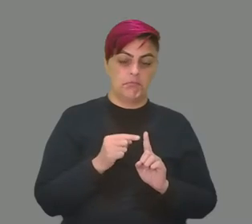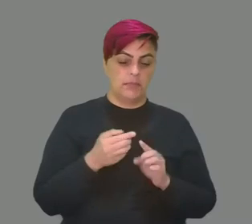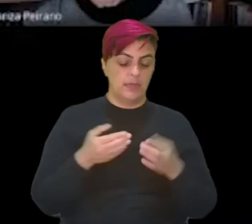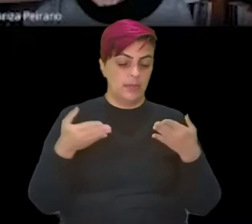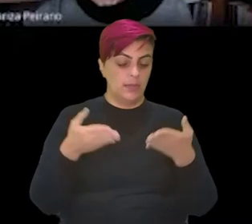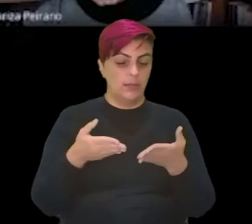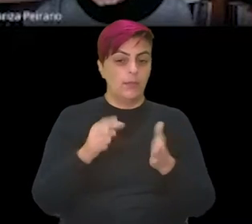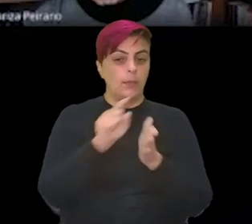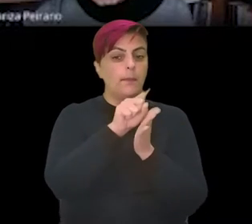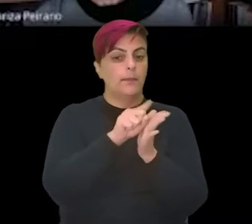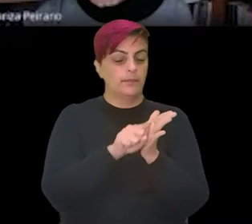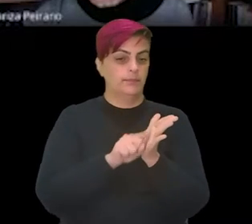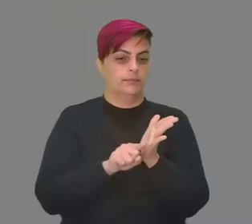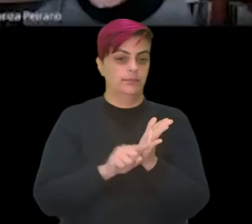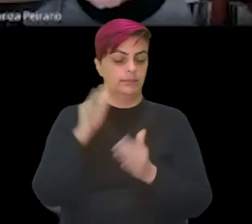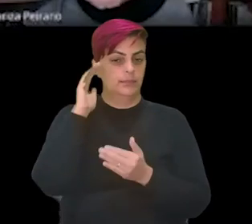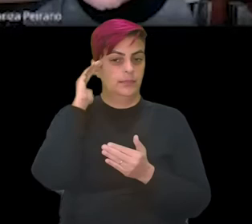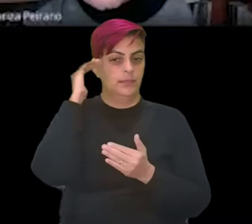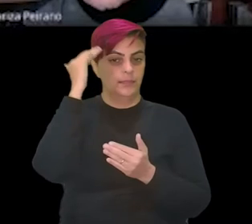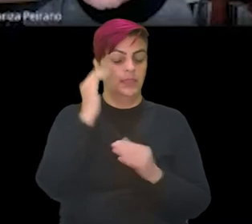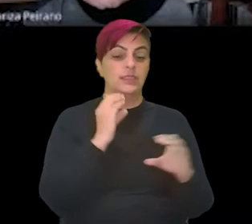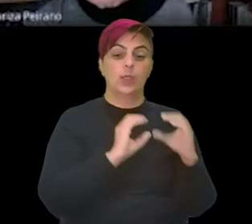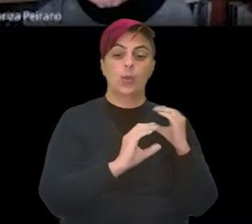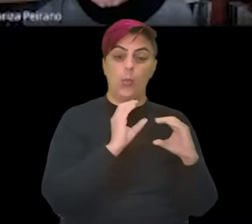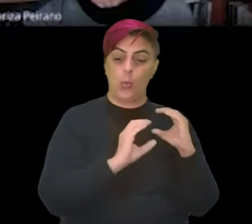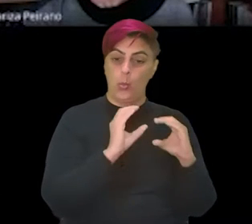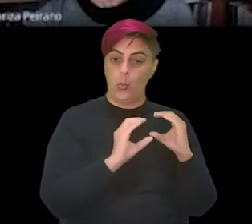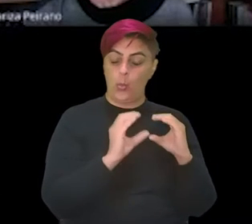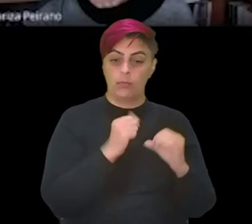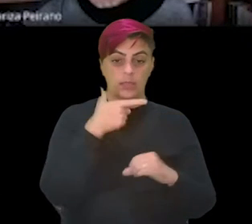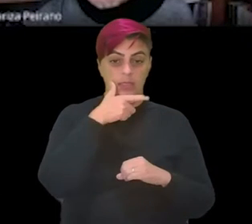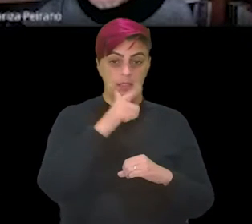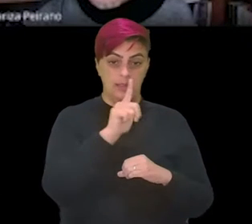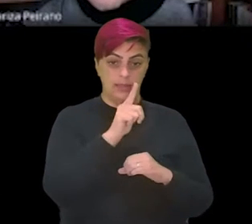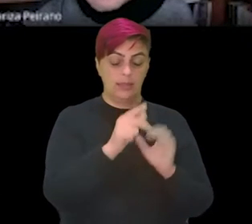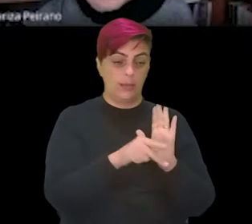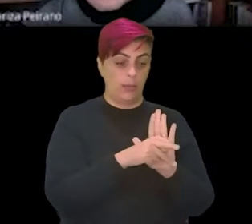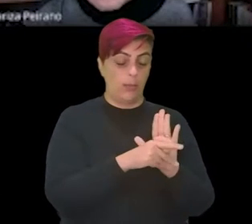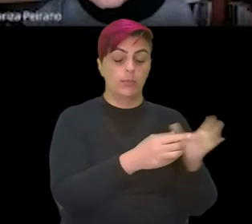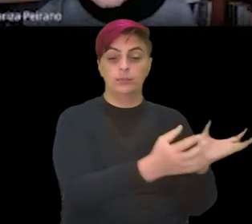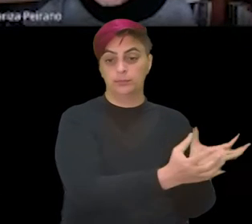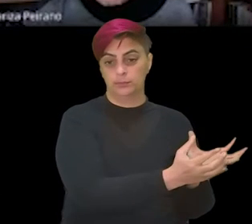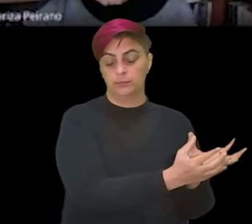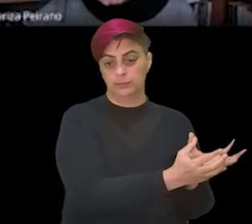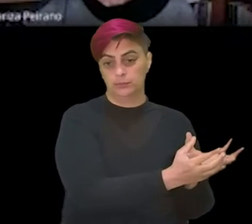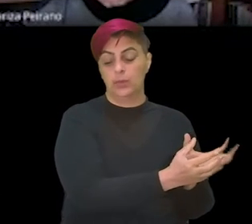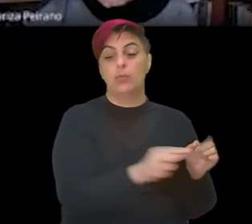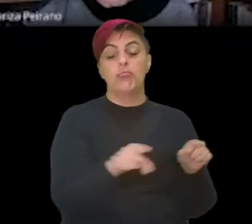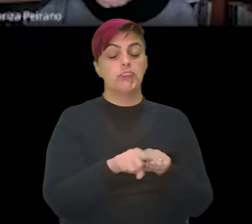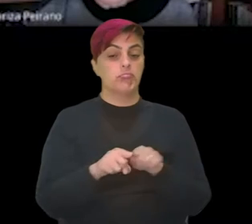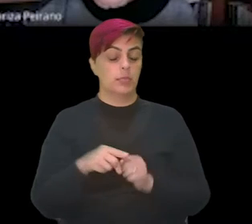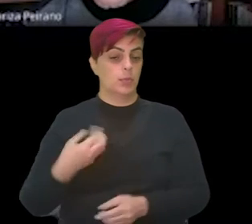pesquisa por meio da comunicação em língua local e a permanência por longo tempo no campo. Essa